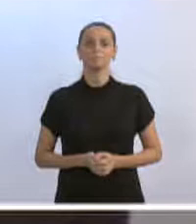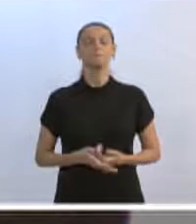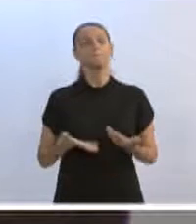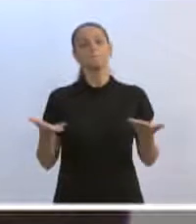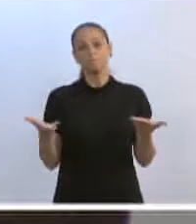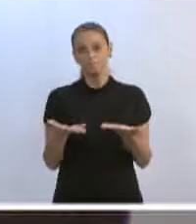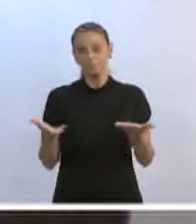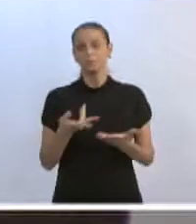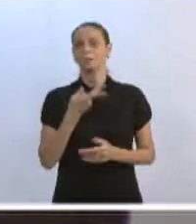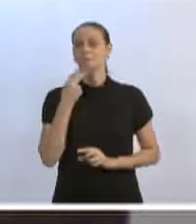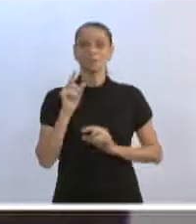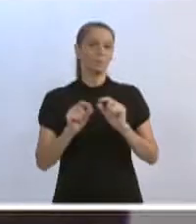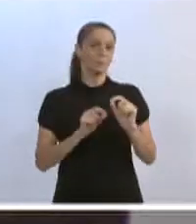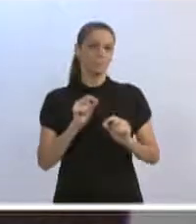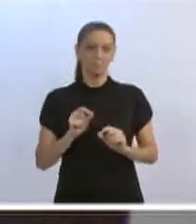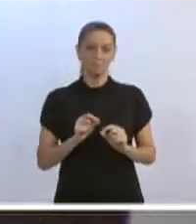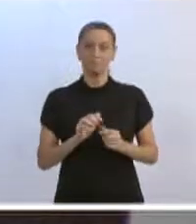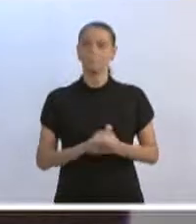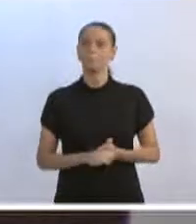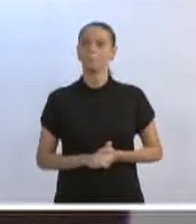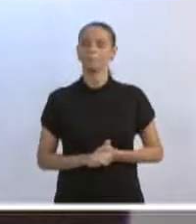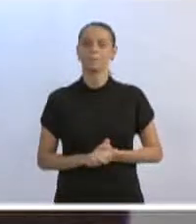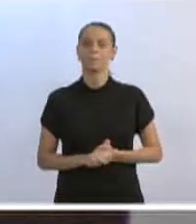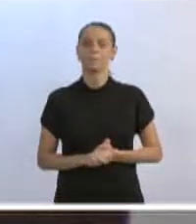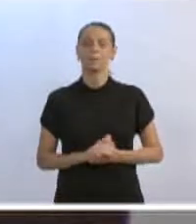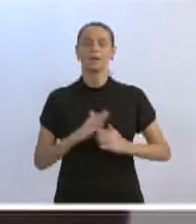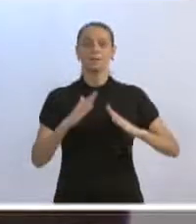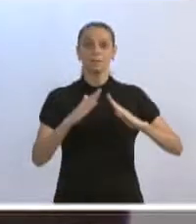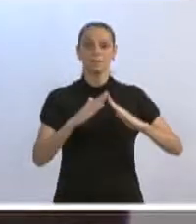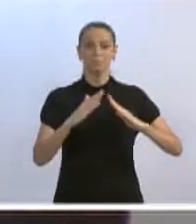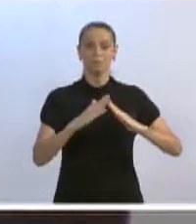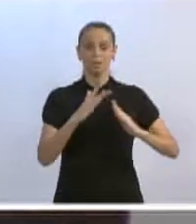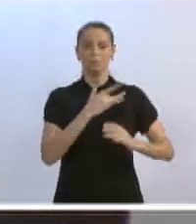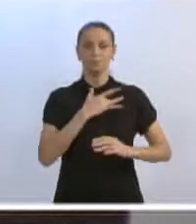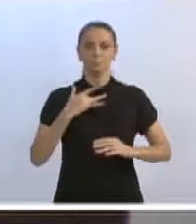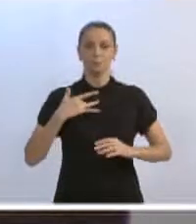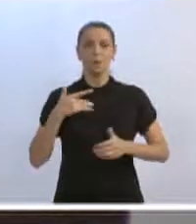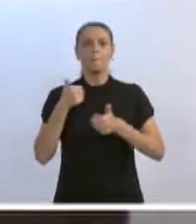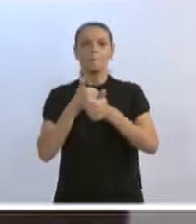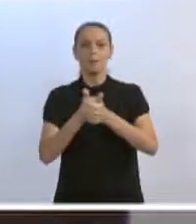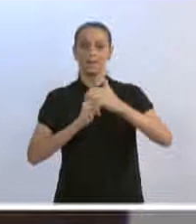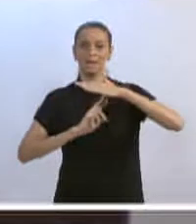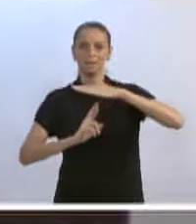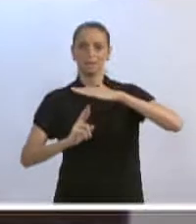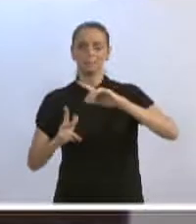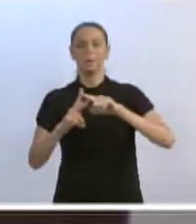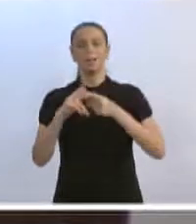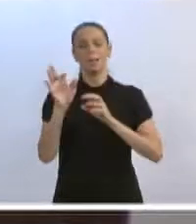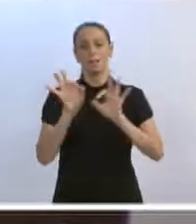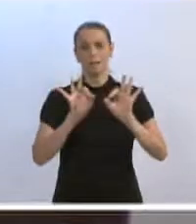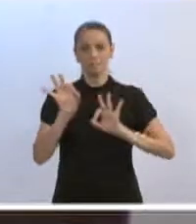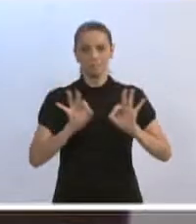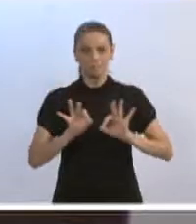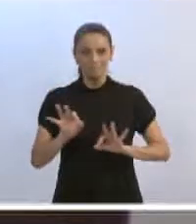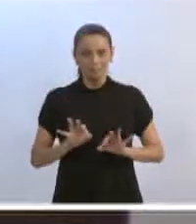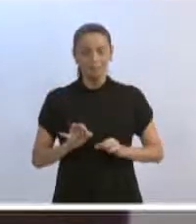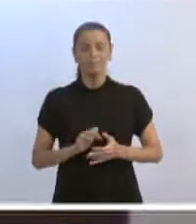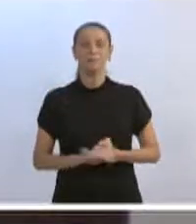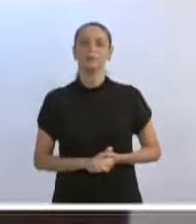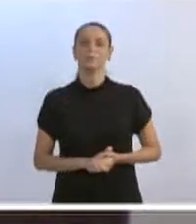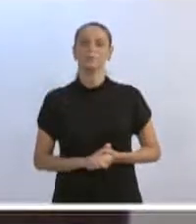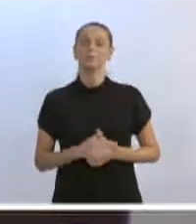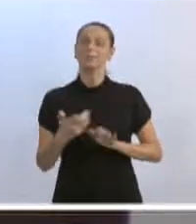que estão na entrega da reforma da policlínica de referência especialista poeta lindolf bell e e aí vem aquela